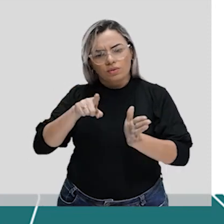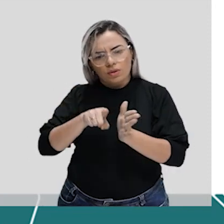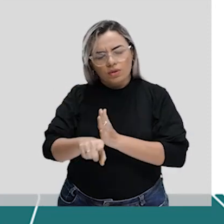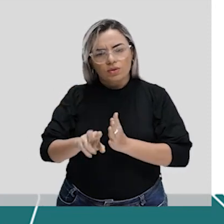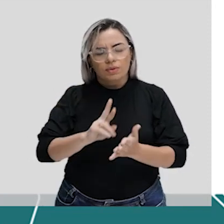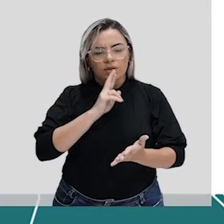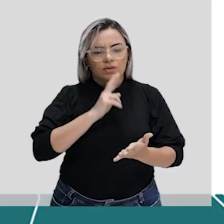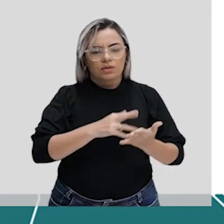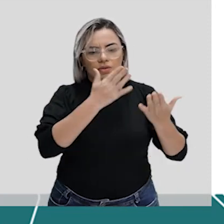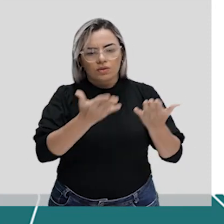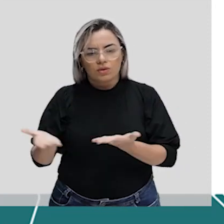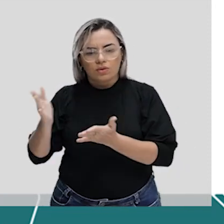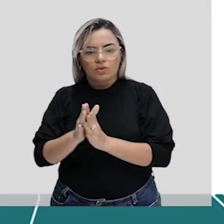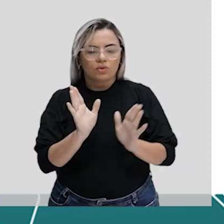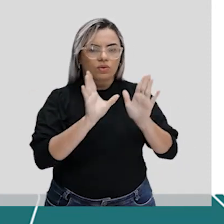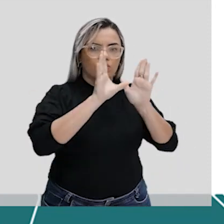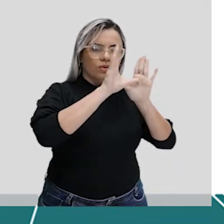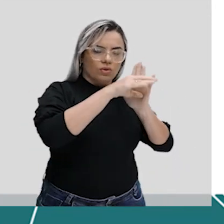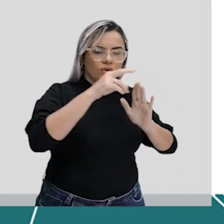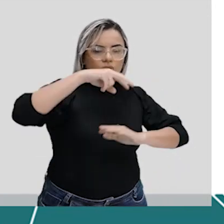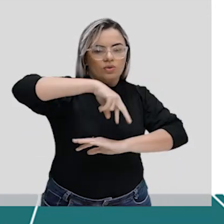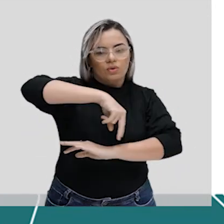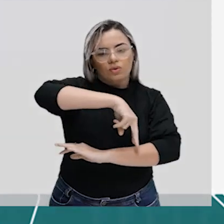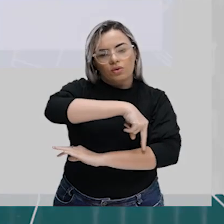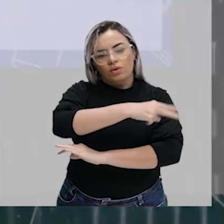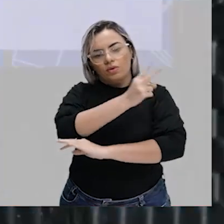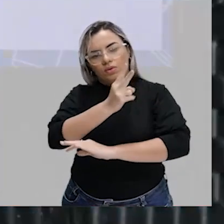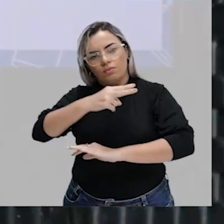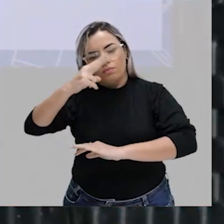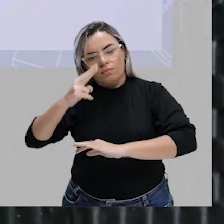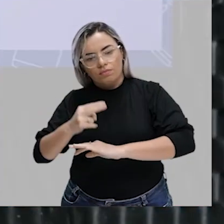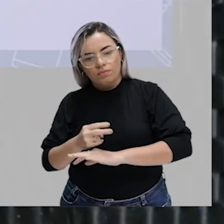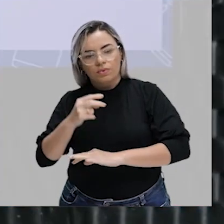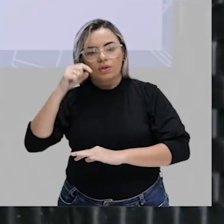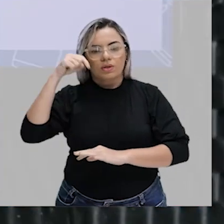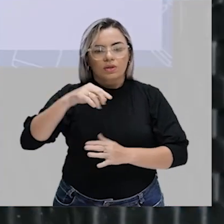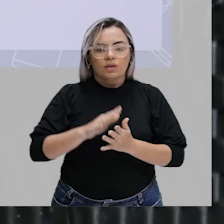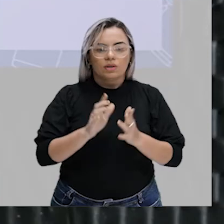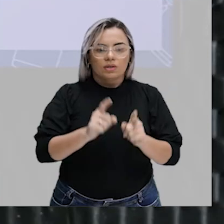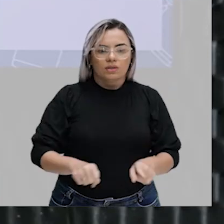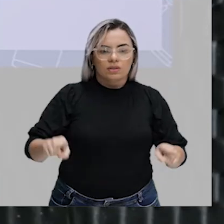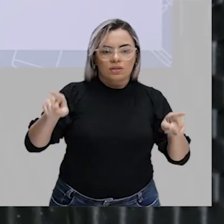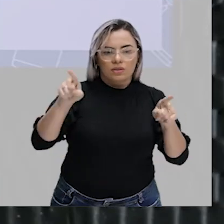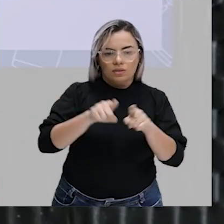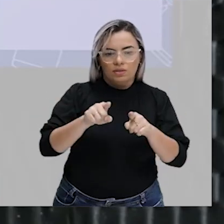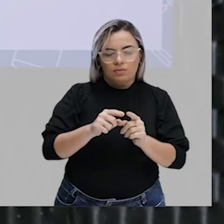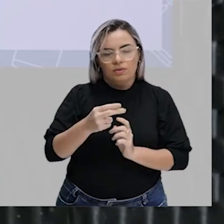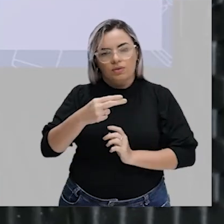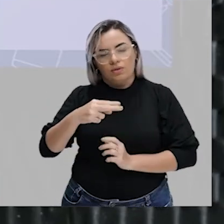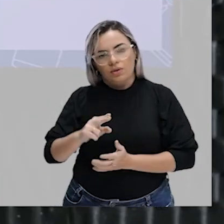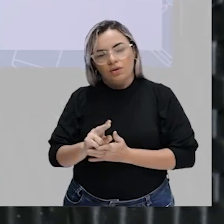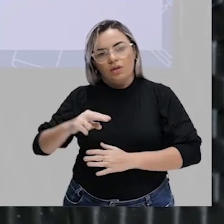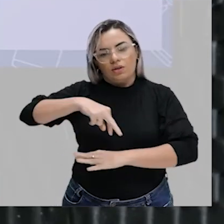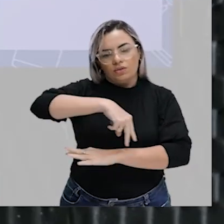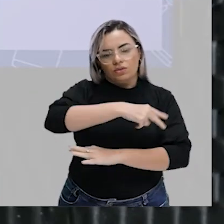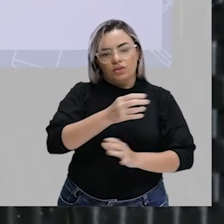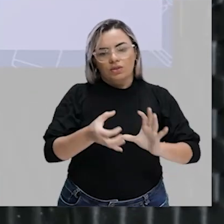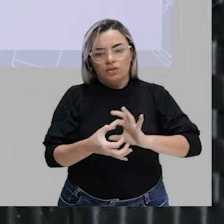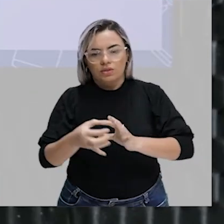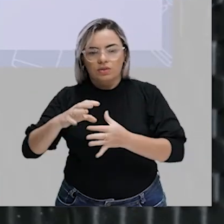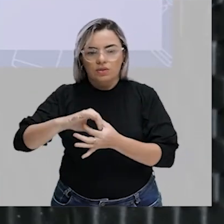O conceito. A ginástica artística, também chamada de ginástica olímpica, é uma